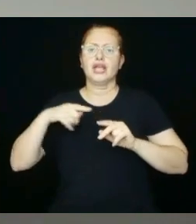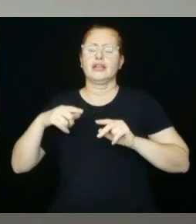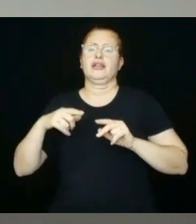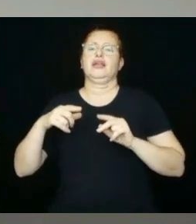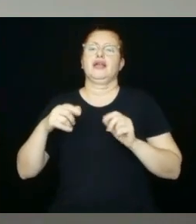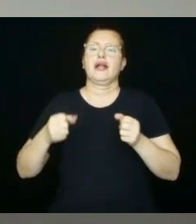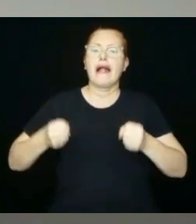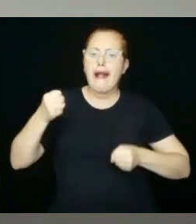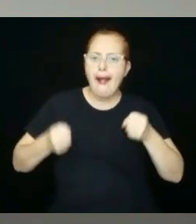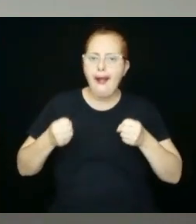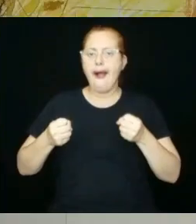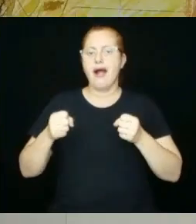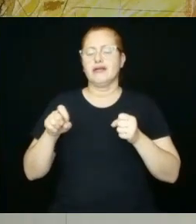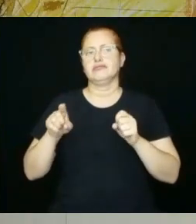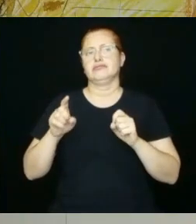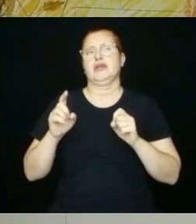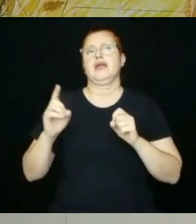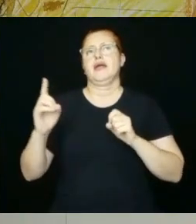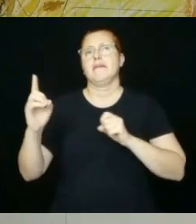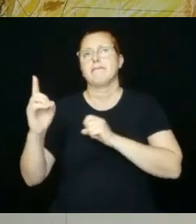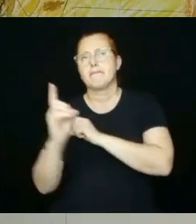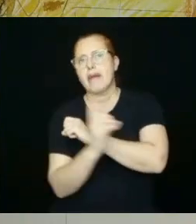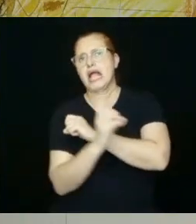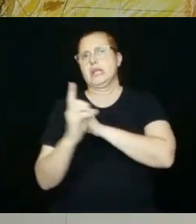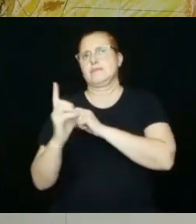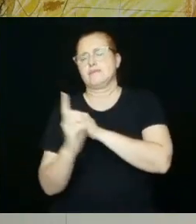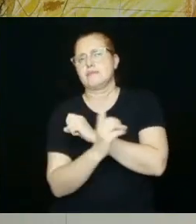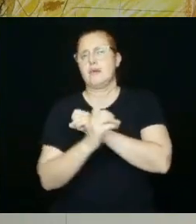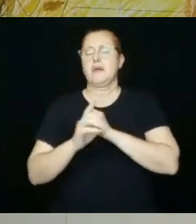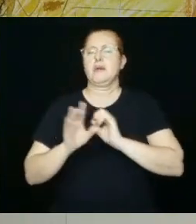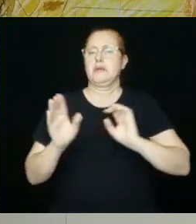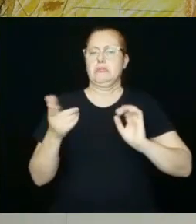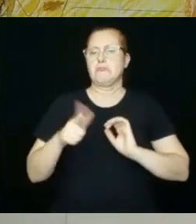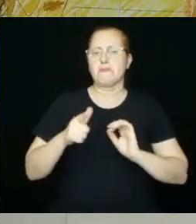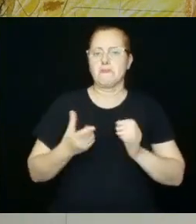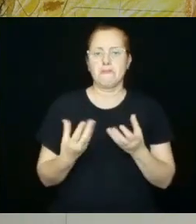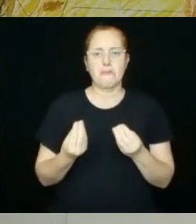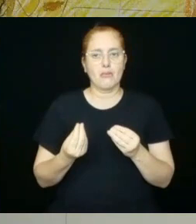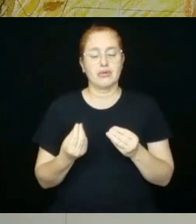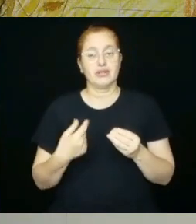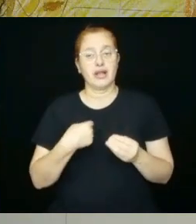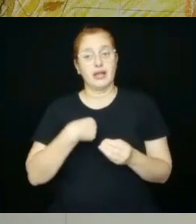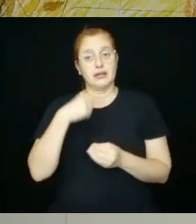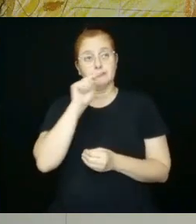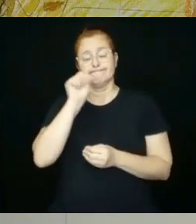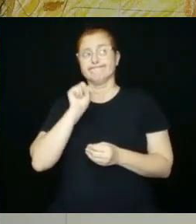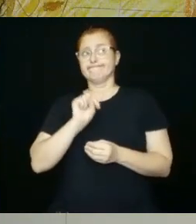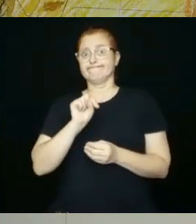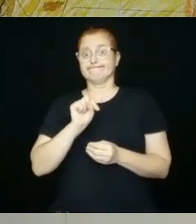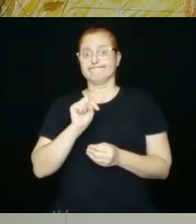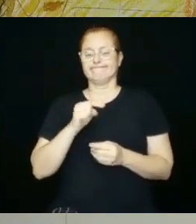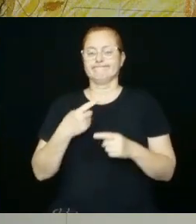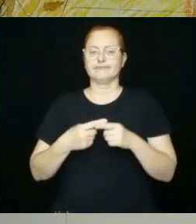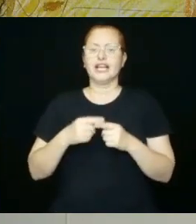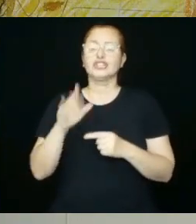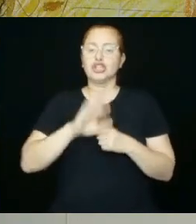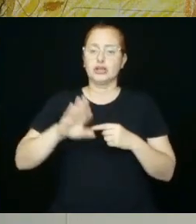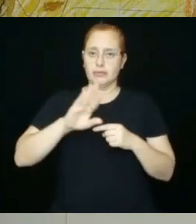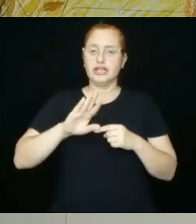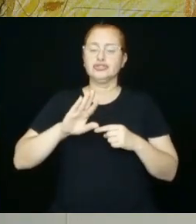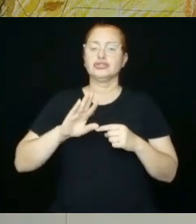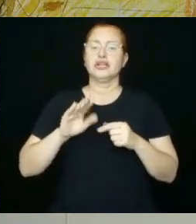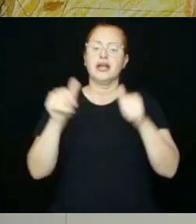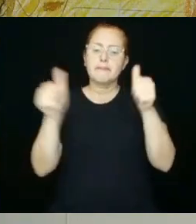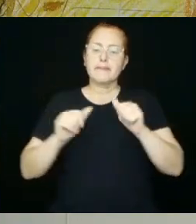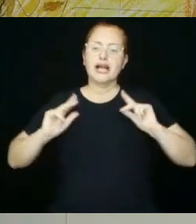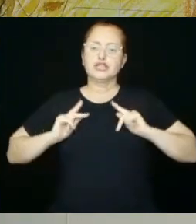automóveis, pedestres não são tantos assim. E será que eu não... eu geralmente coloco figuras humanas